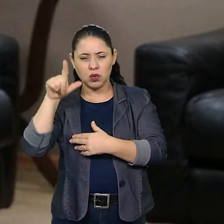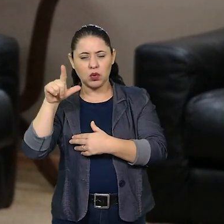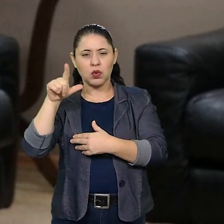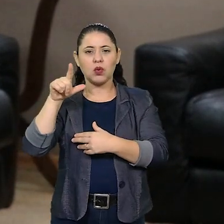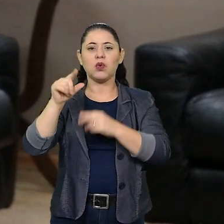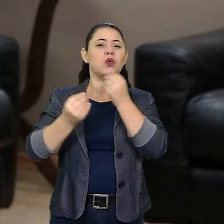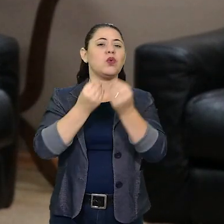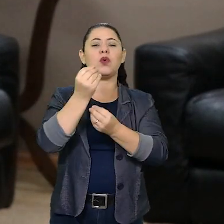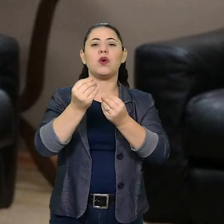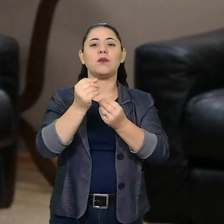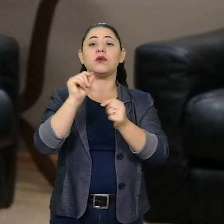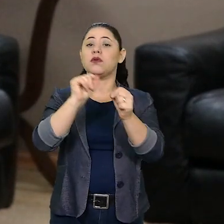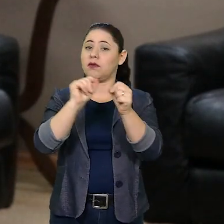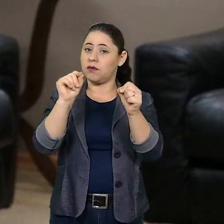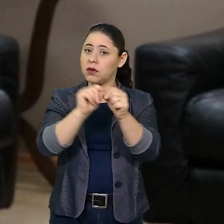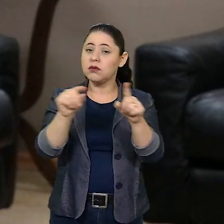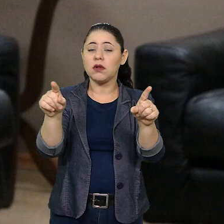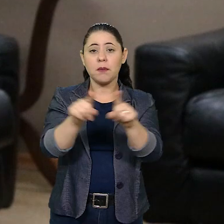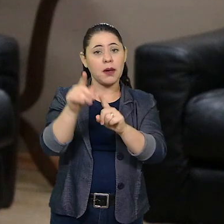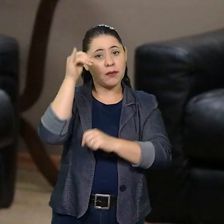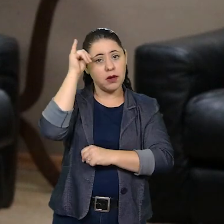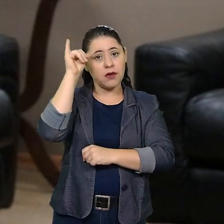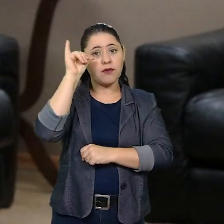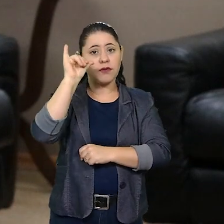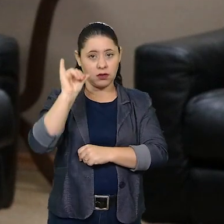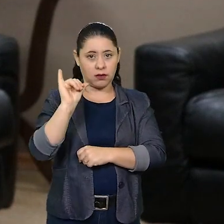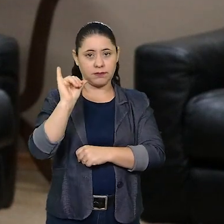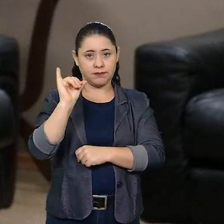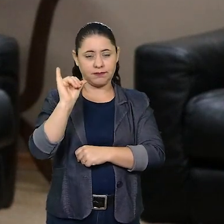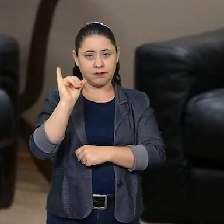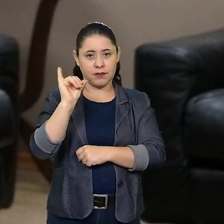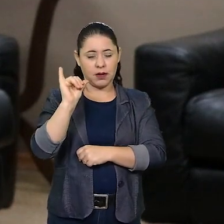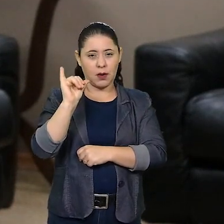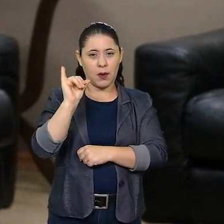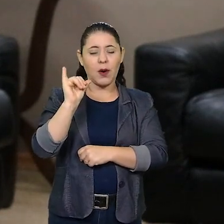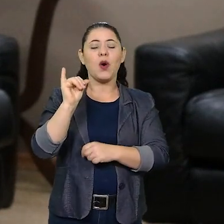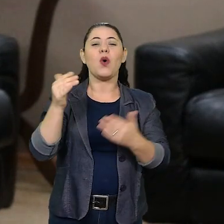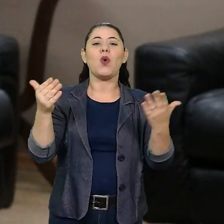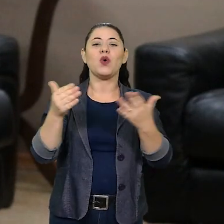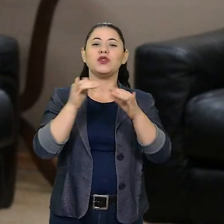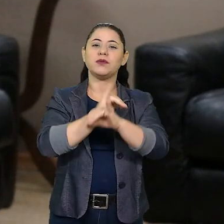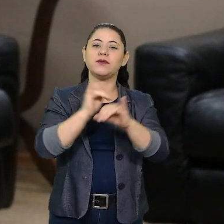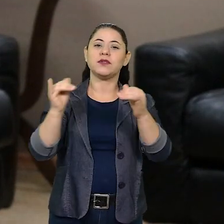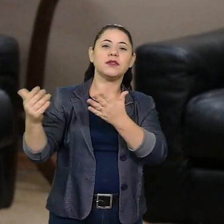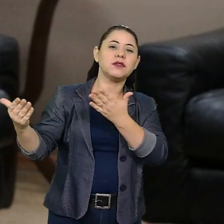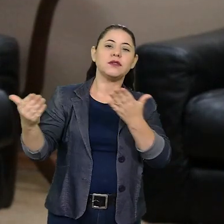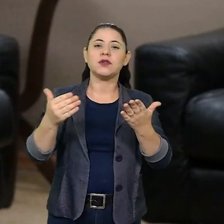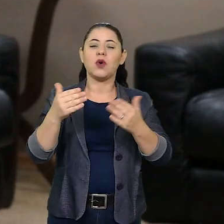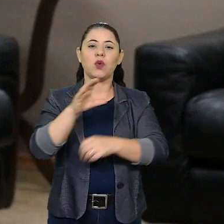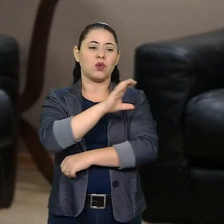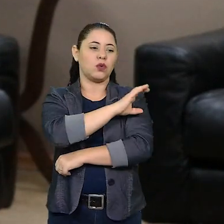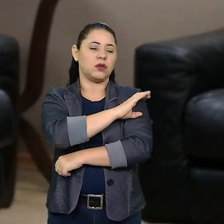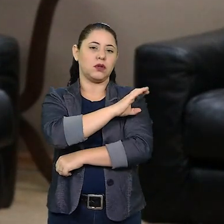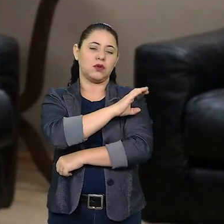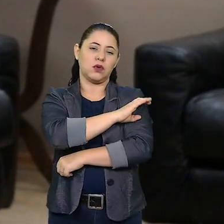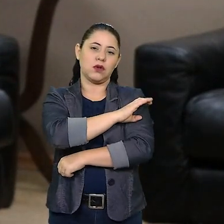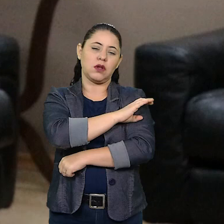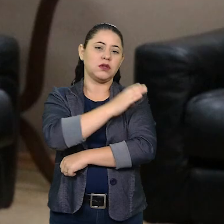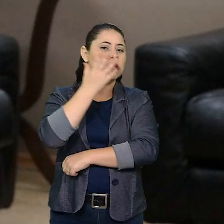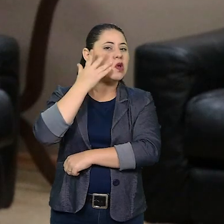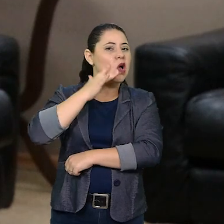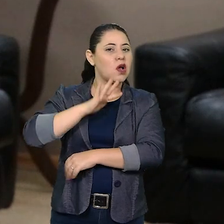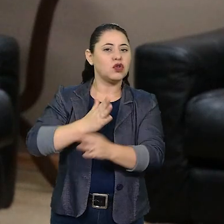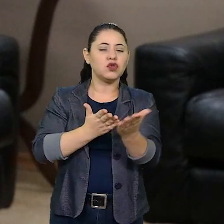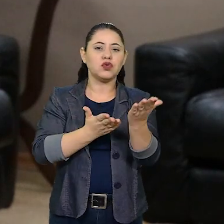Grosso do Sul e o que está sendo feito para combatê-la, o mérito da questão recebe a coordenadora da Infância